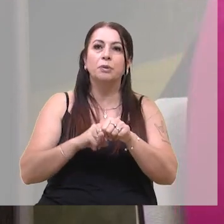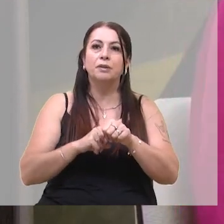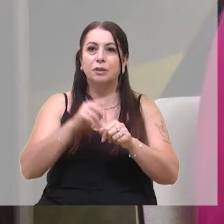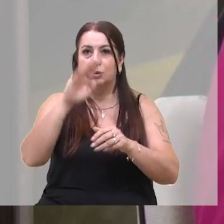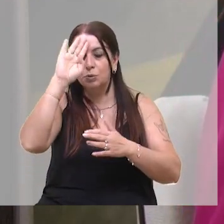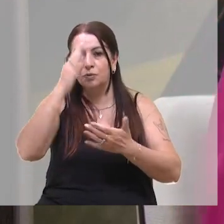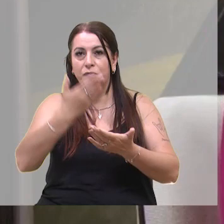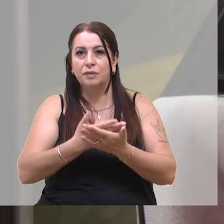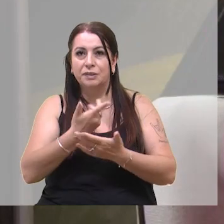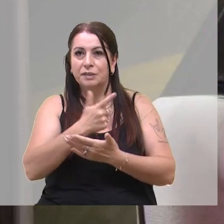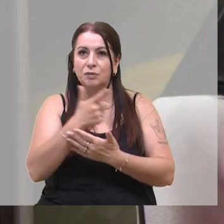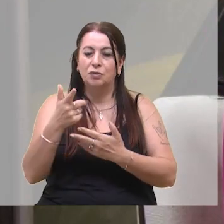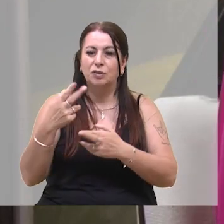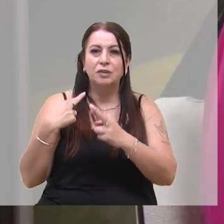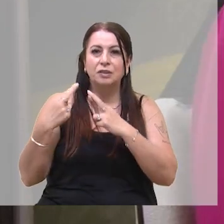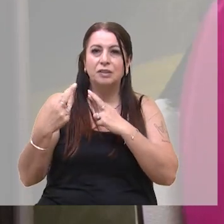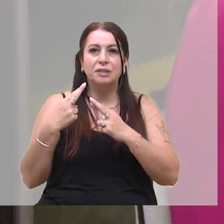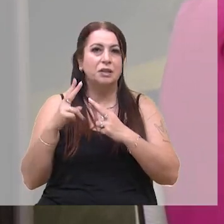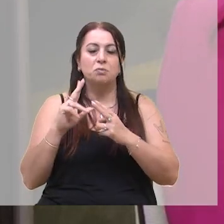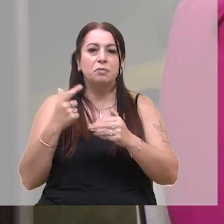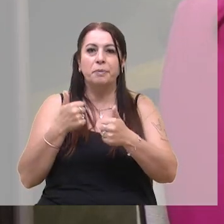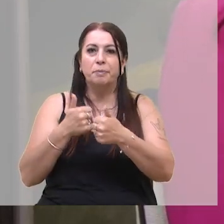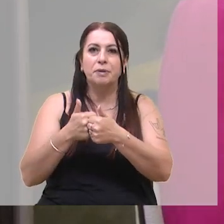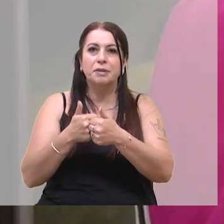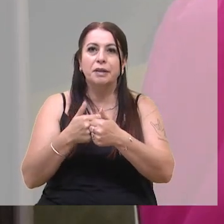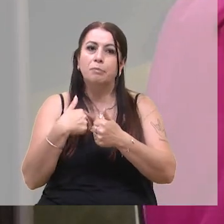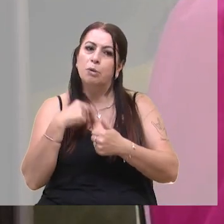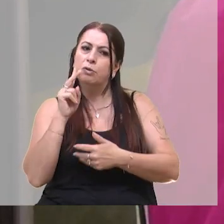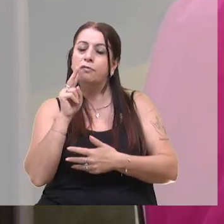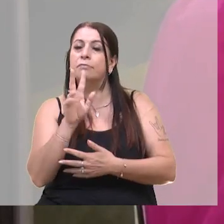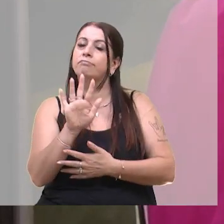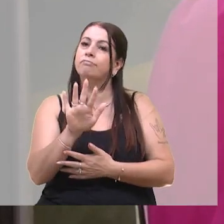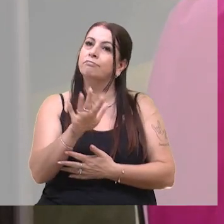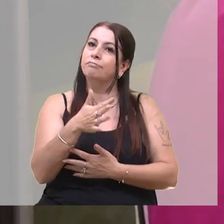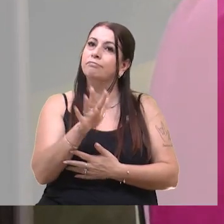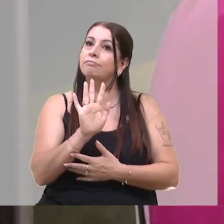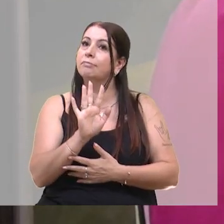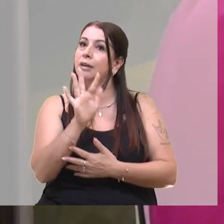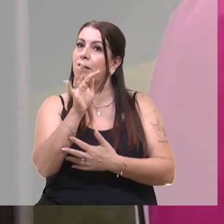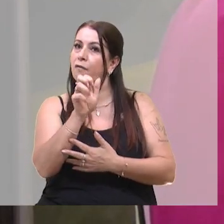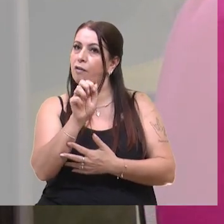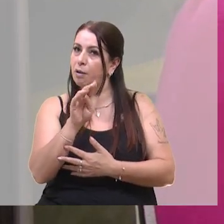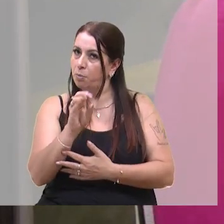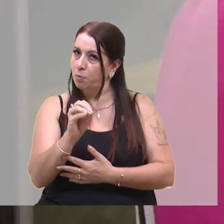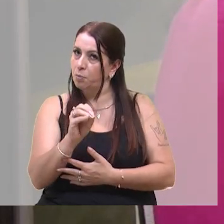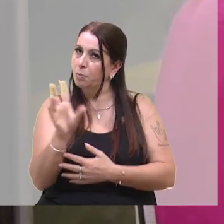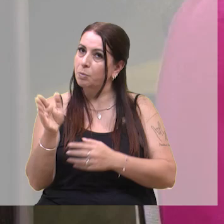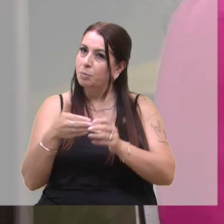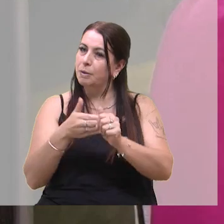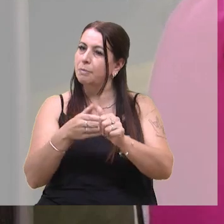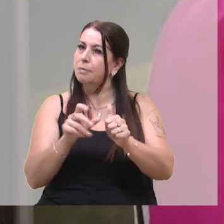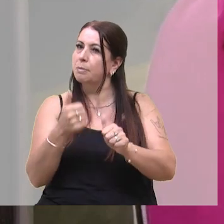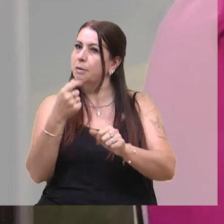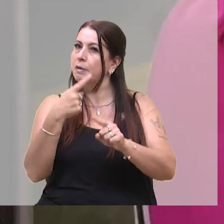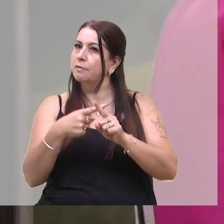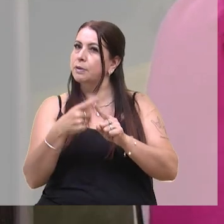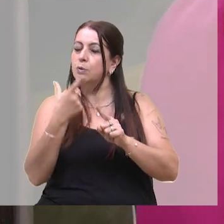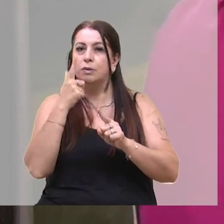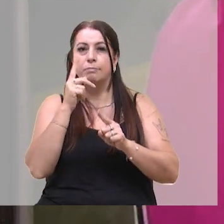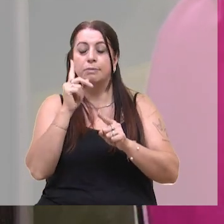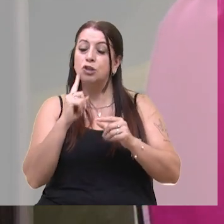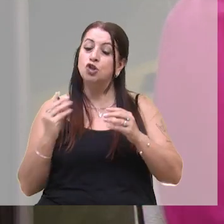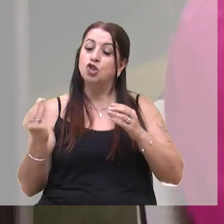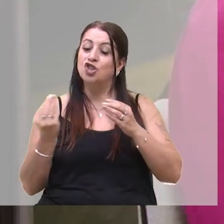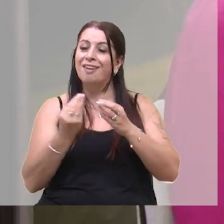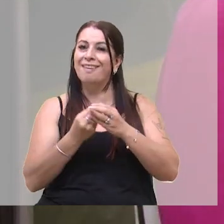de confiança em que a gente não tinha uma relação tão próxima, mas que eu me vi talvez, Fábio, e para quem está nos acompanhando, pela primeira vez eu consegui